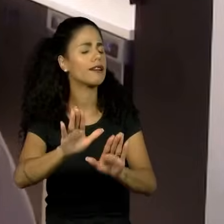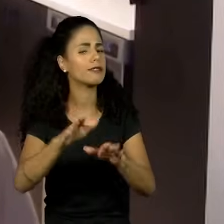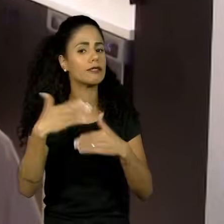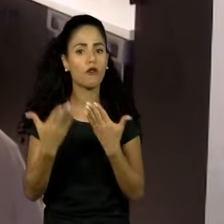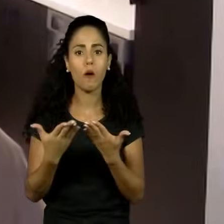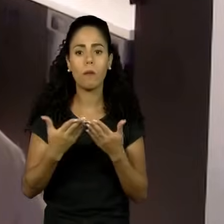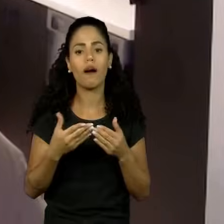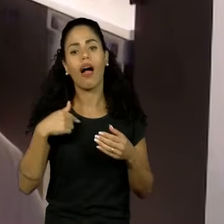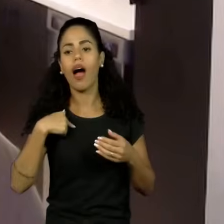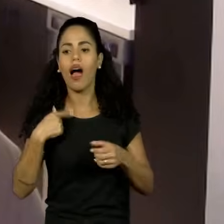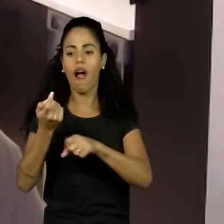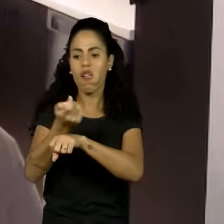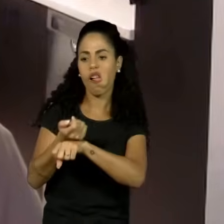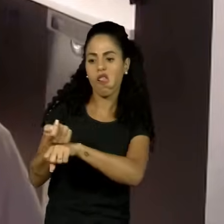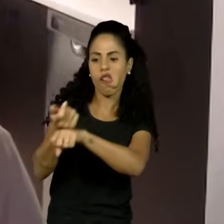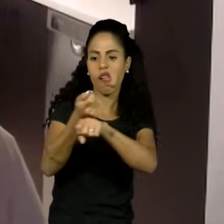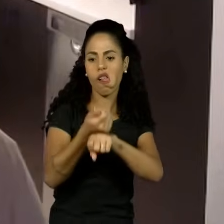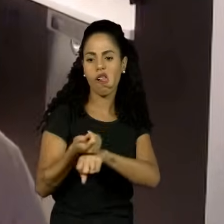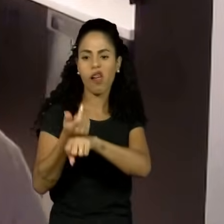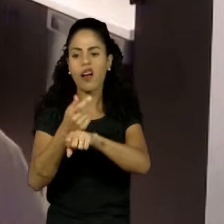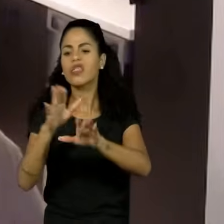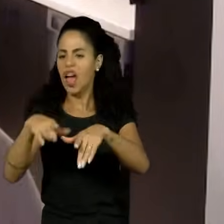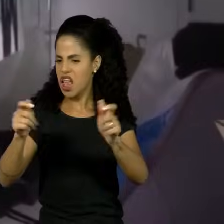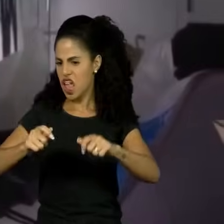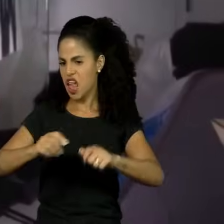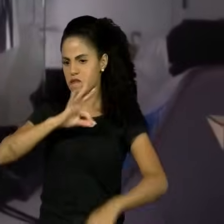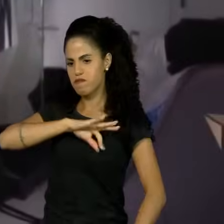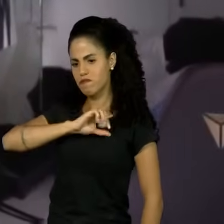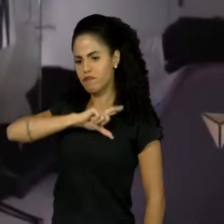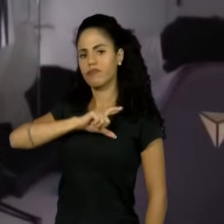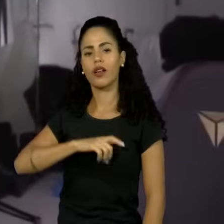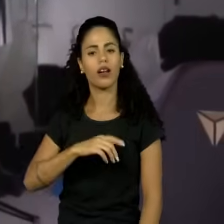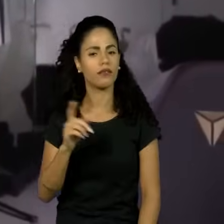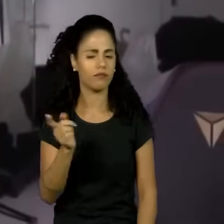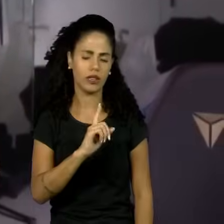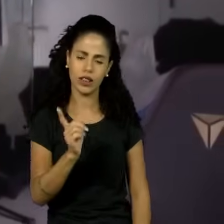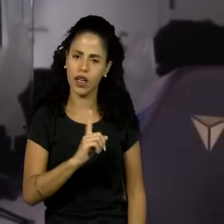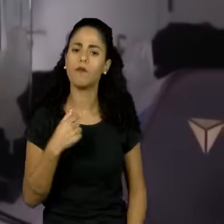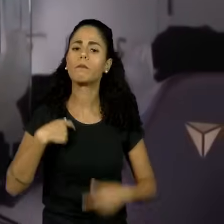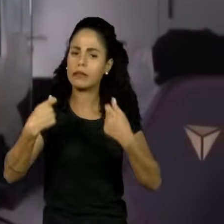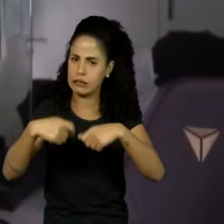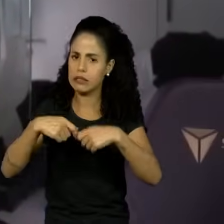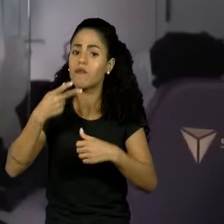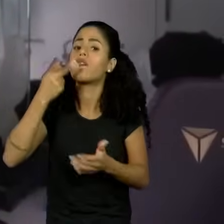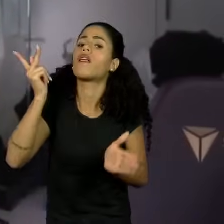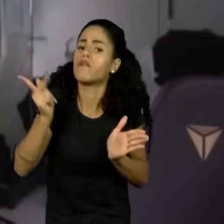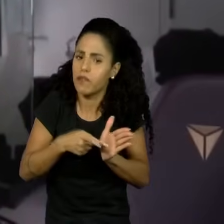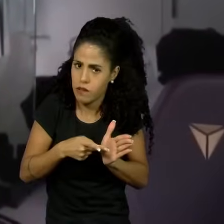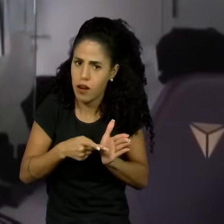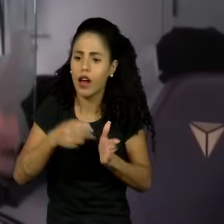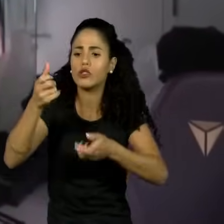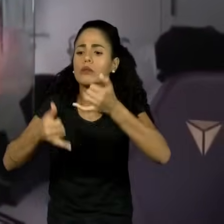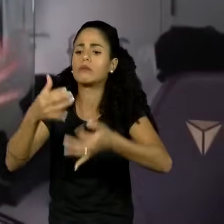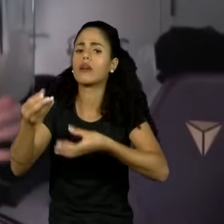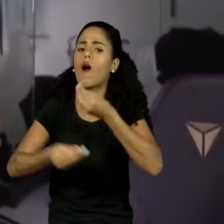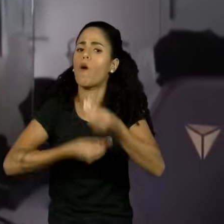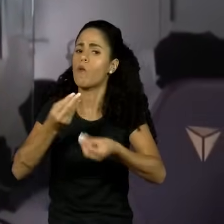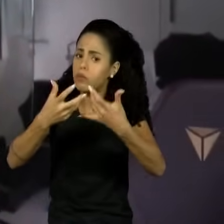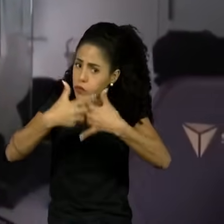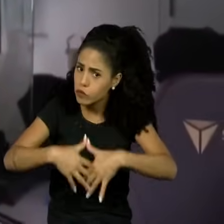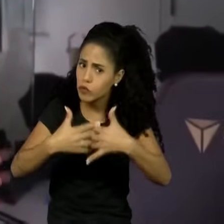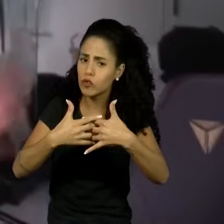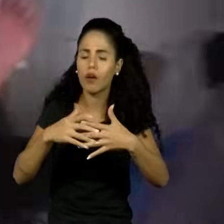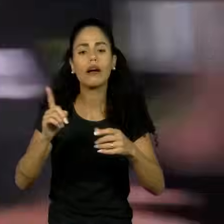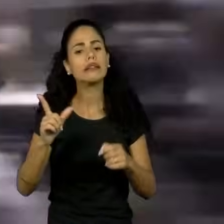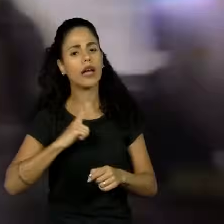não devemos enganar a molecada que está no Brasil, principalmente. Os campeonatos nacionais não pagam tão bem. Sempre